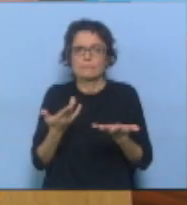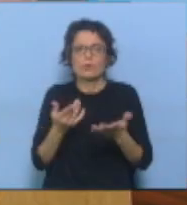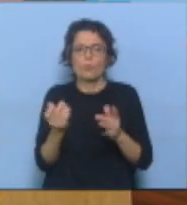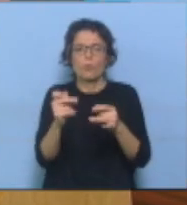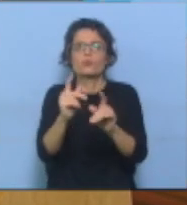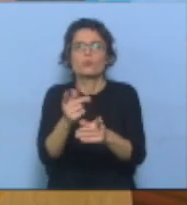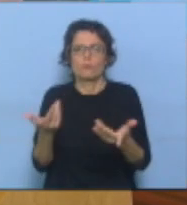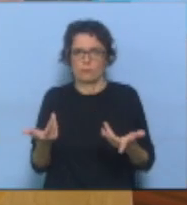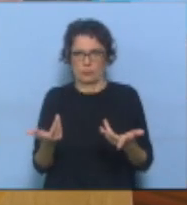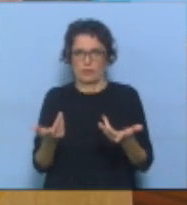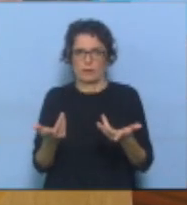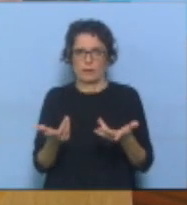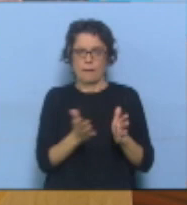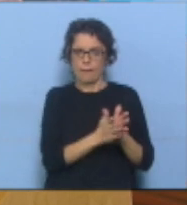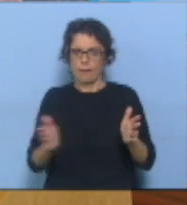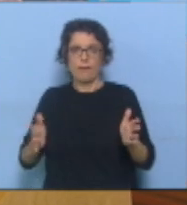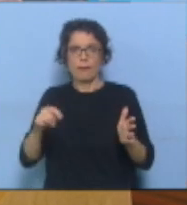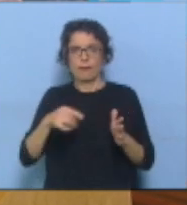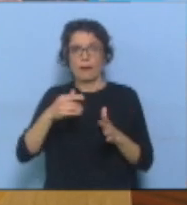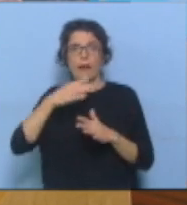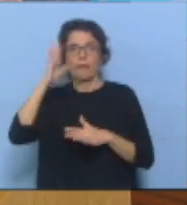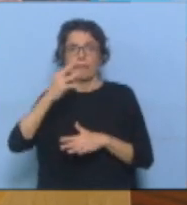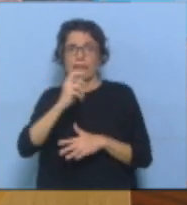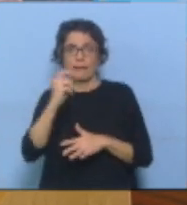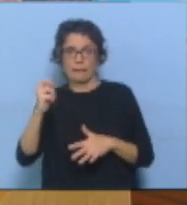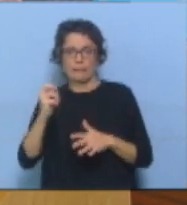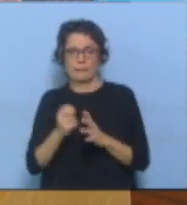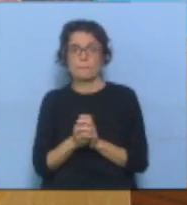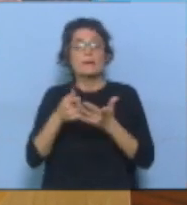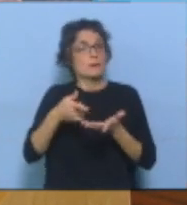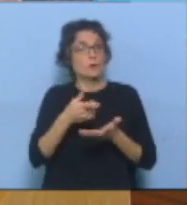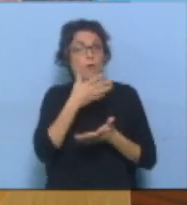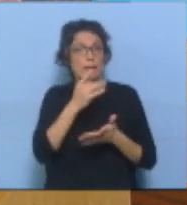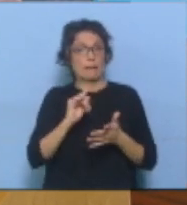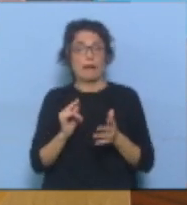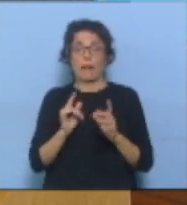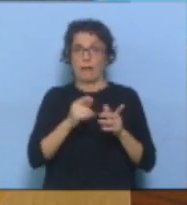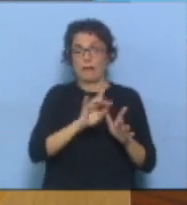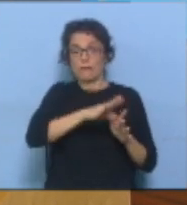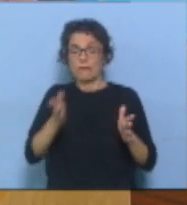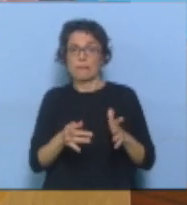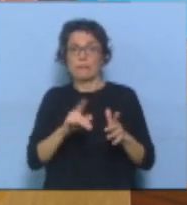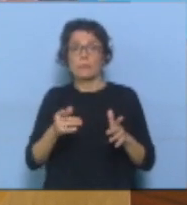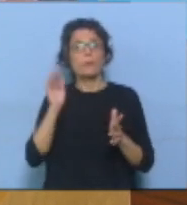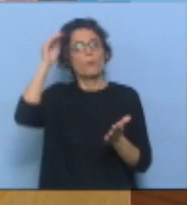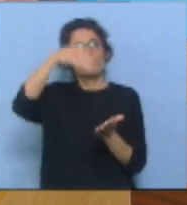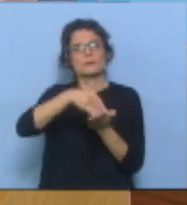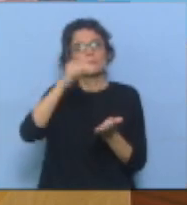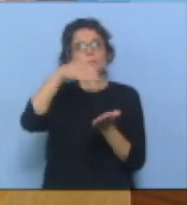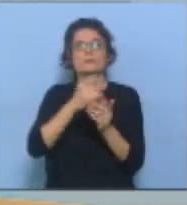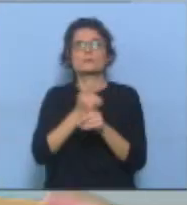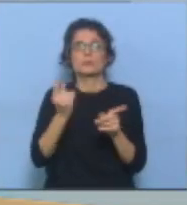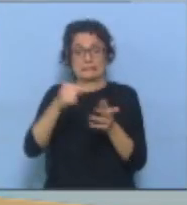Então, por isso é que logo a seguir ao Natal nos aparece o batismo de Jesus. Porquê? Porque é com o batismo que Jesus começa a sua vida